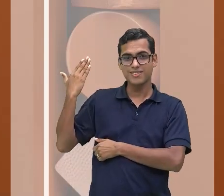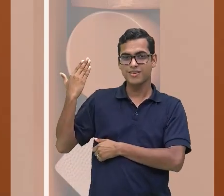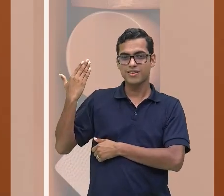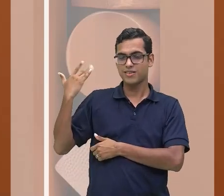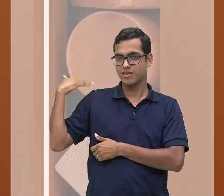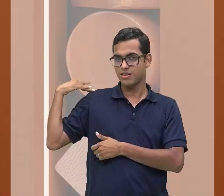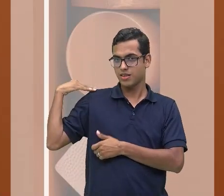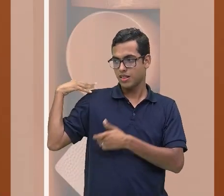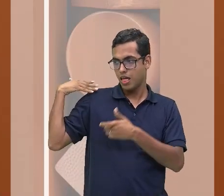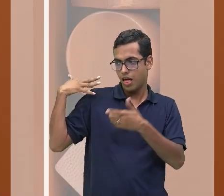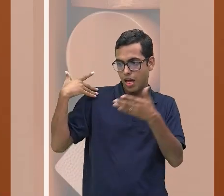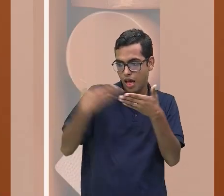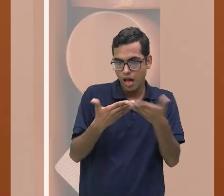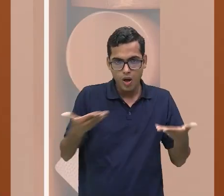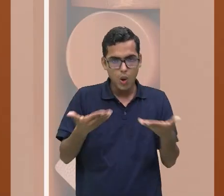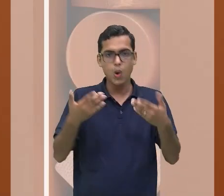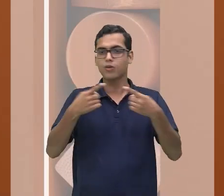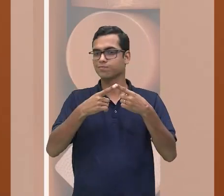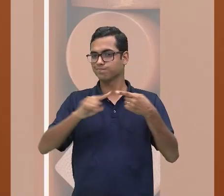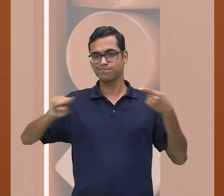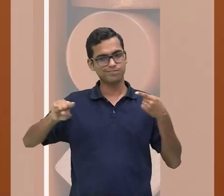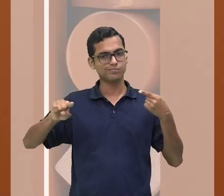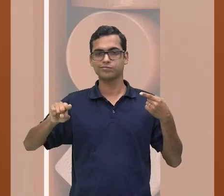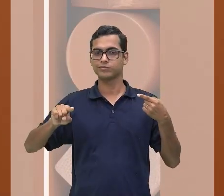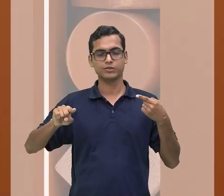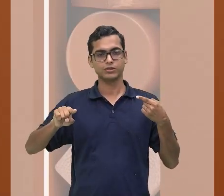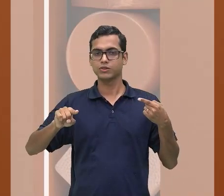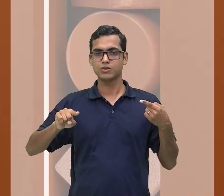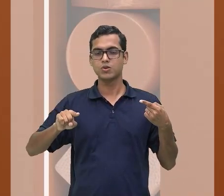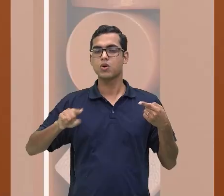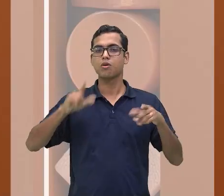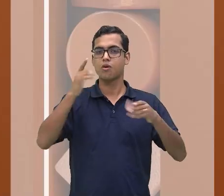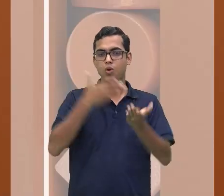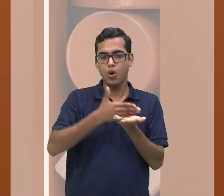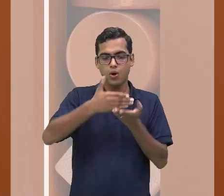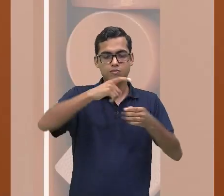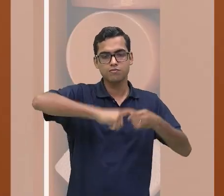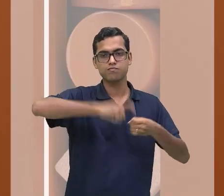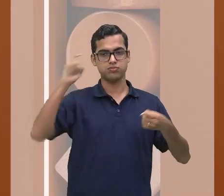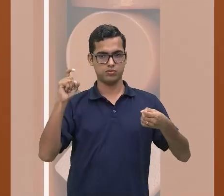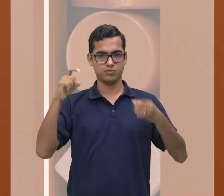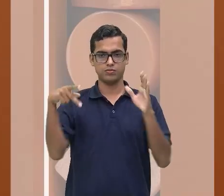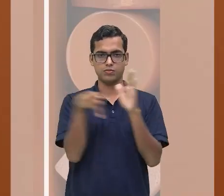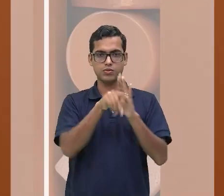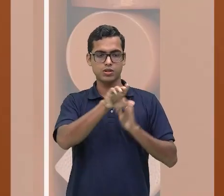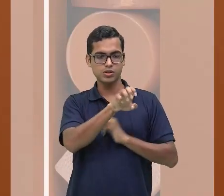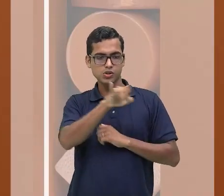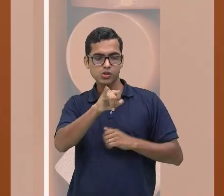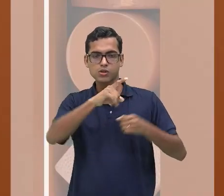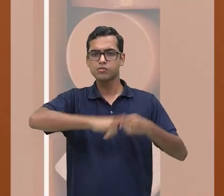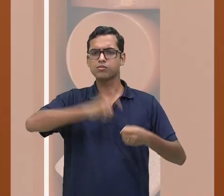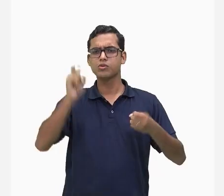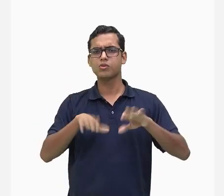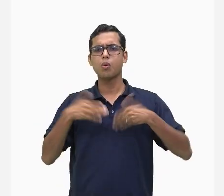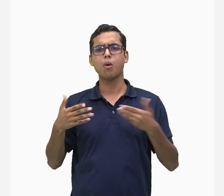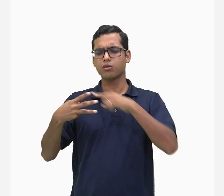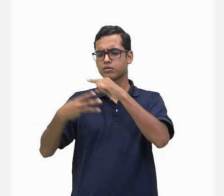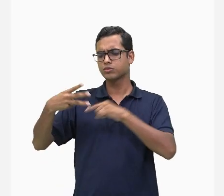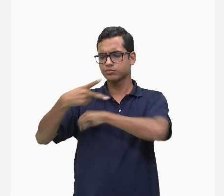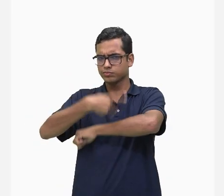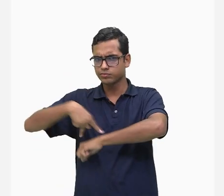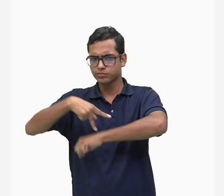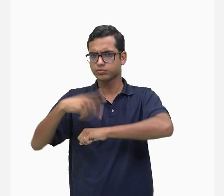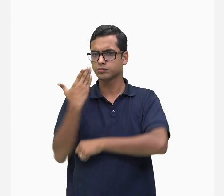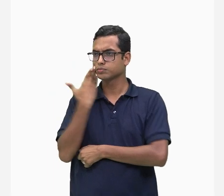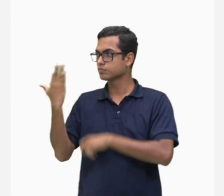então não vão se integrar à comunidade dos Estados Independentes. Quais serão esses 3 países? Olha só,